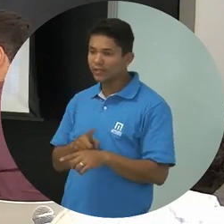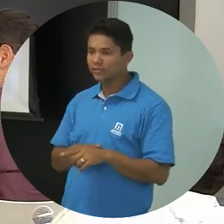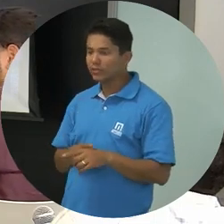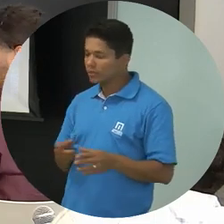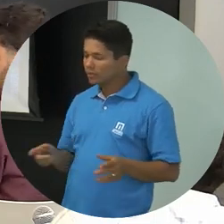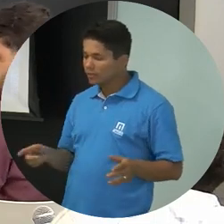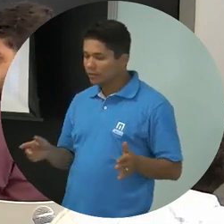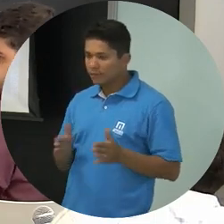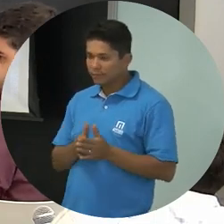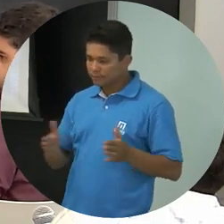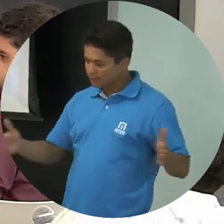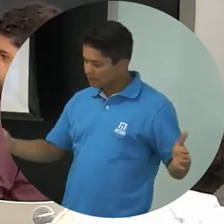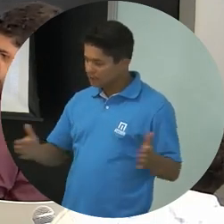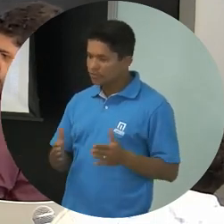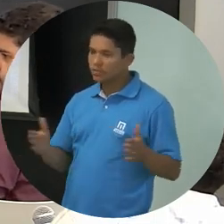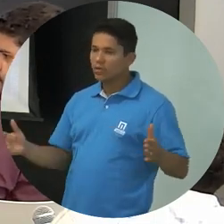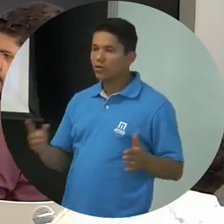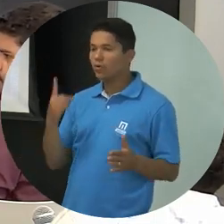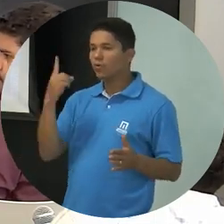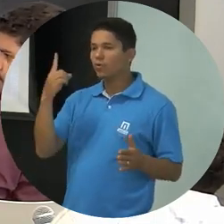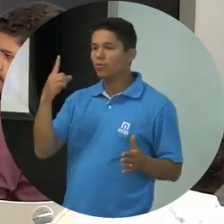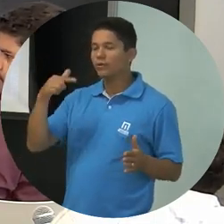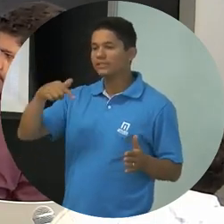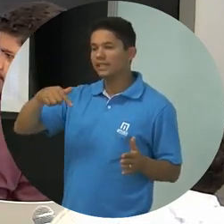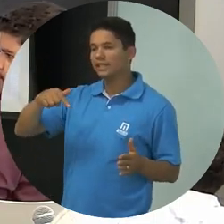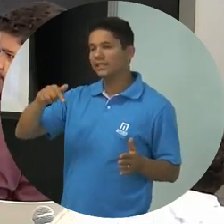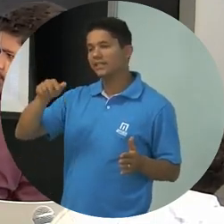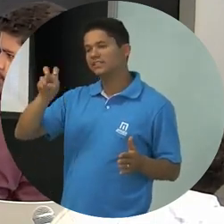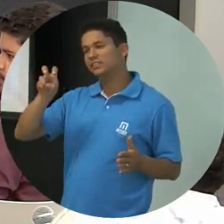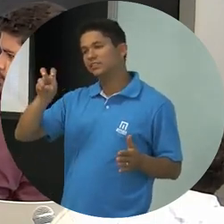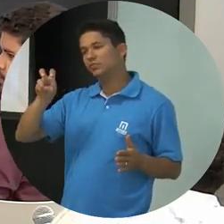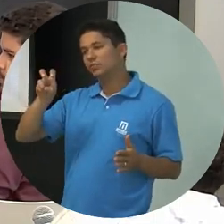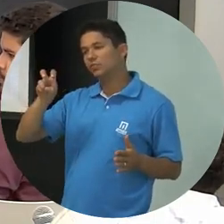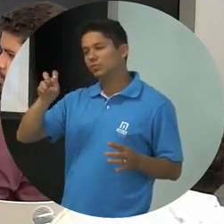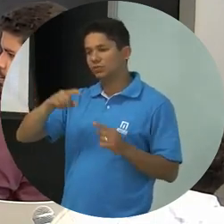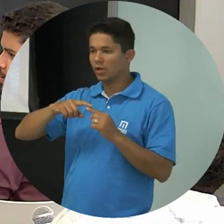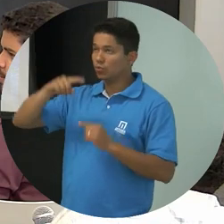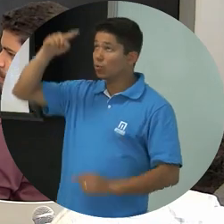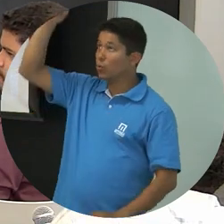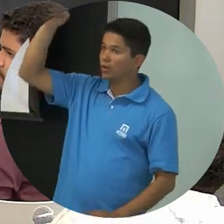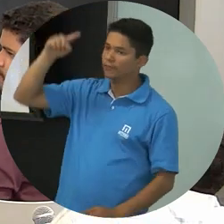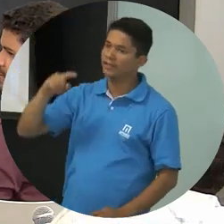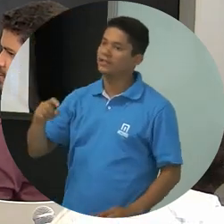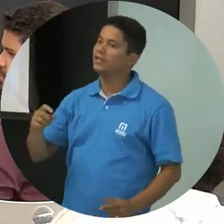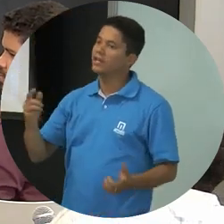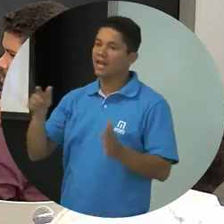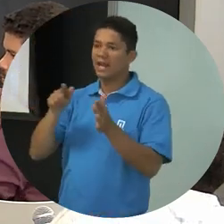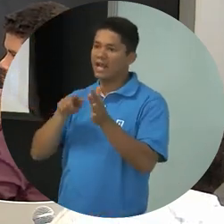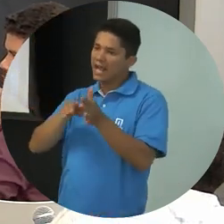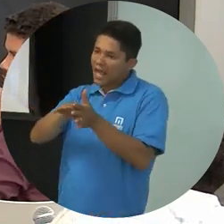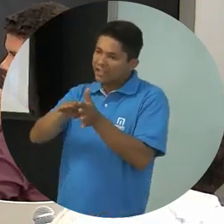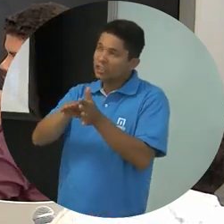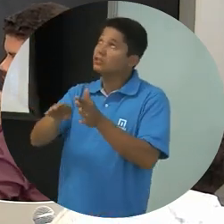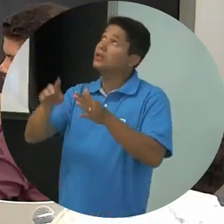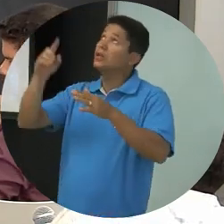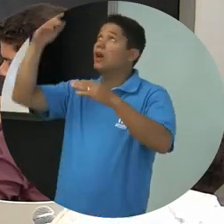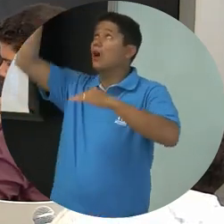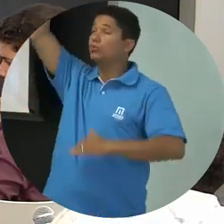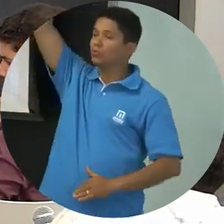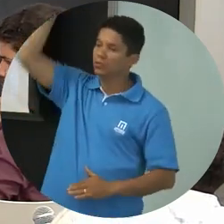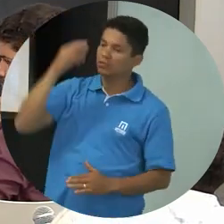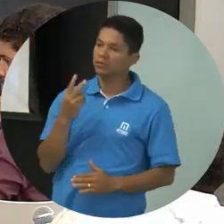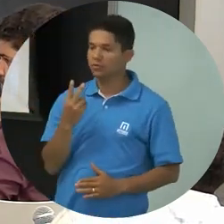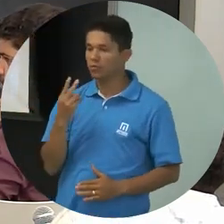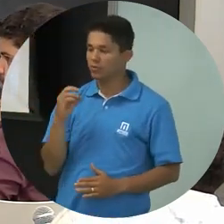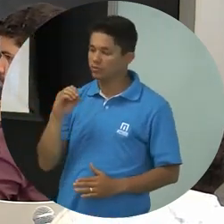1,70m, 1,75m de altura mínima. Ou seja, se é um teto de uma garagem, você deve ter aí uns 2 metros de altura, então